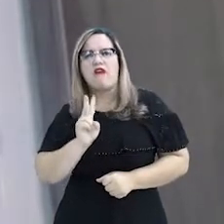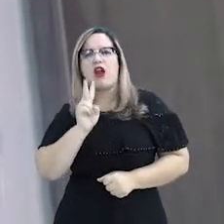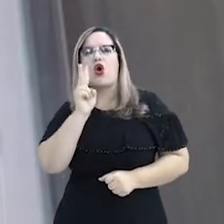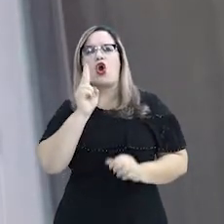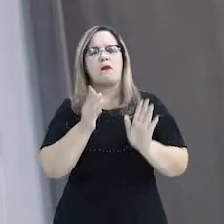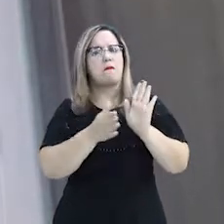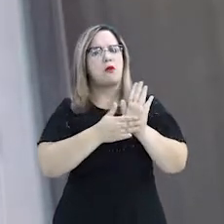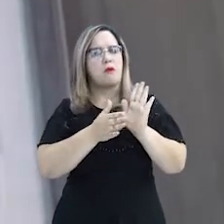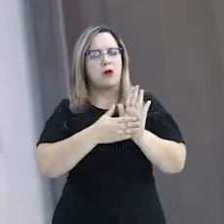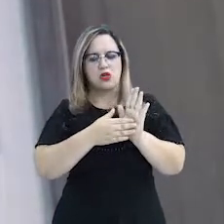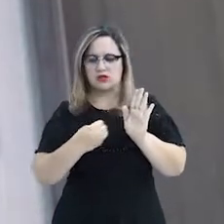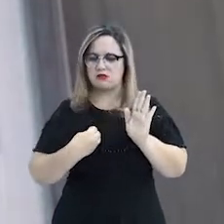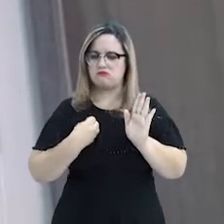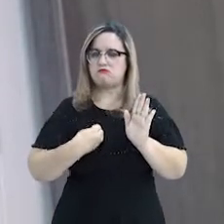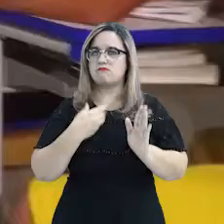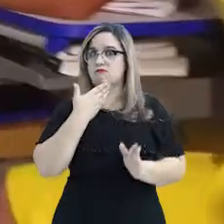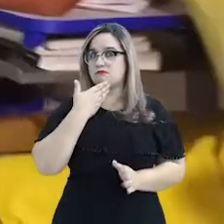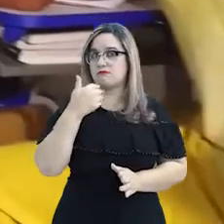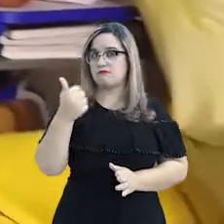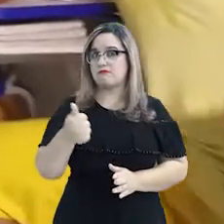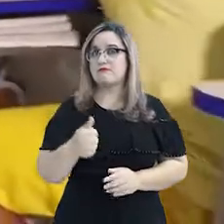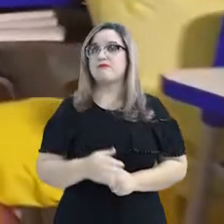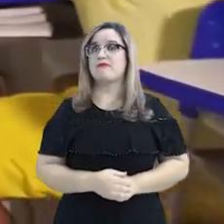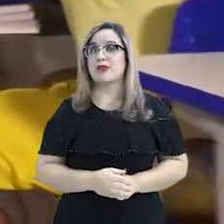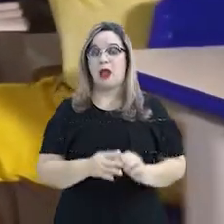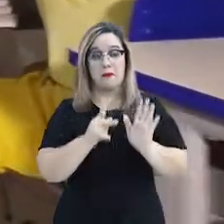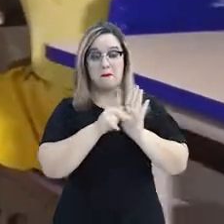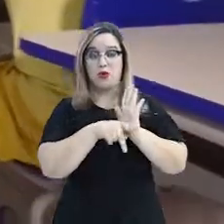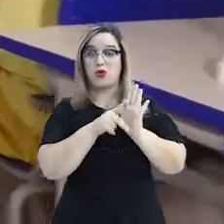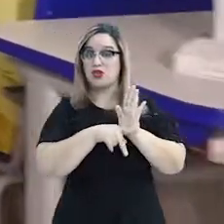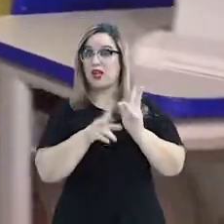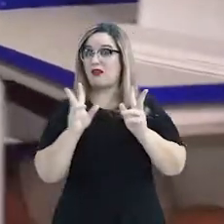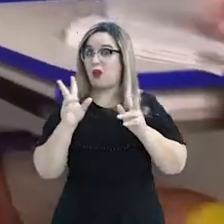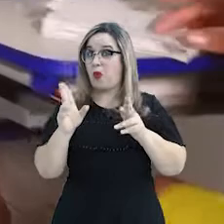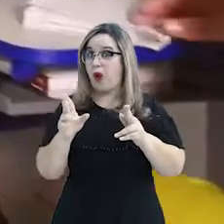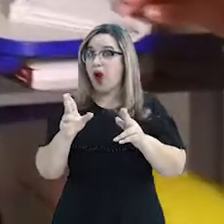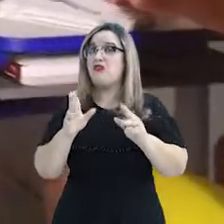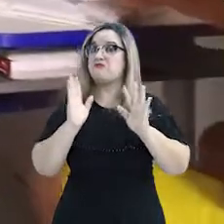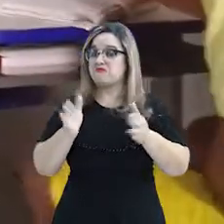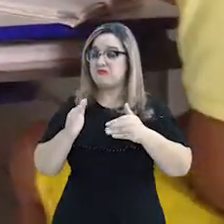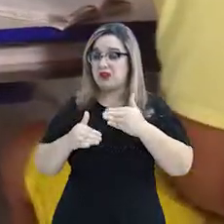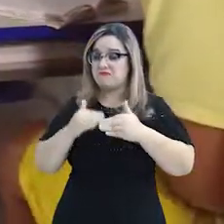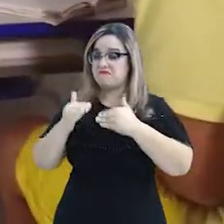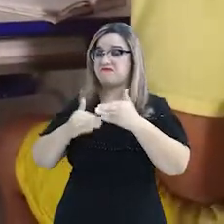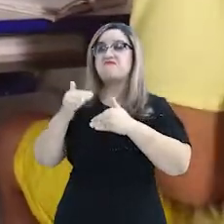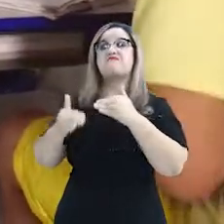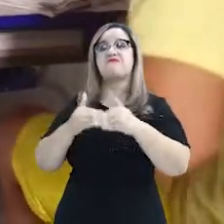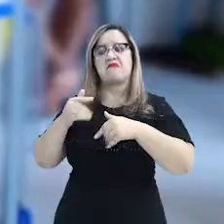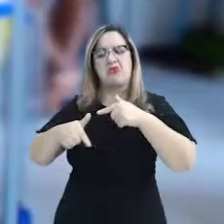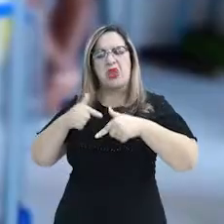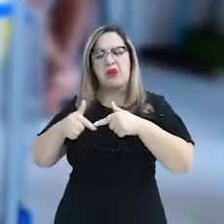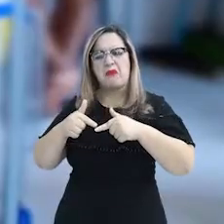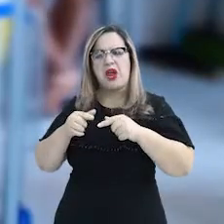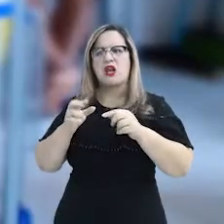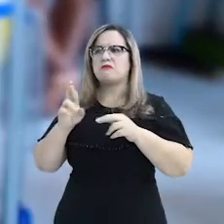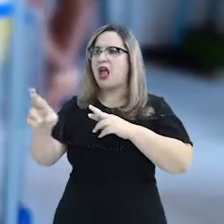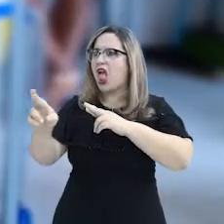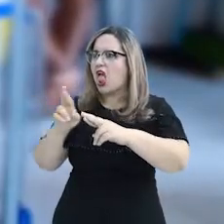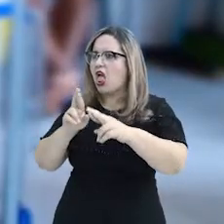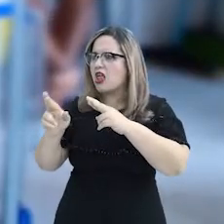valores e uma proposta de vida. Projetos com este formato já são desenvolvidos e têm tido